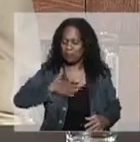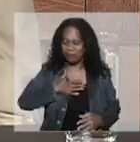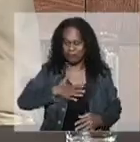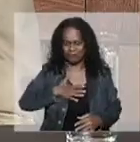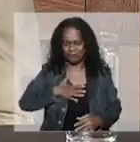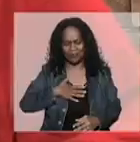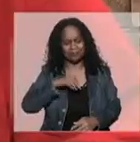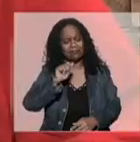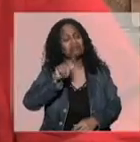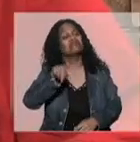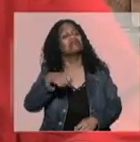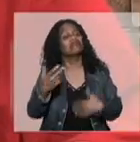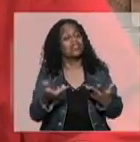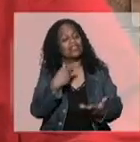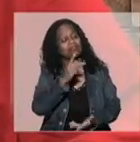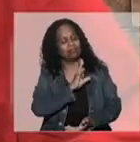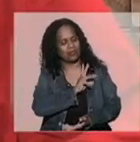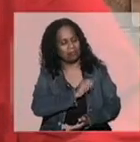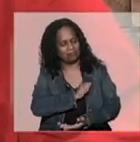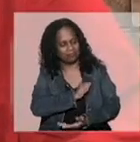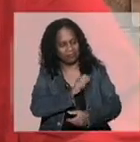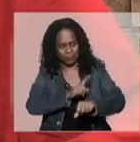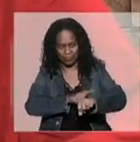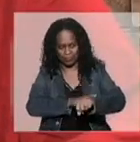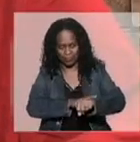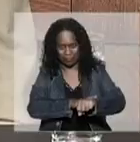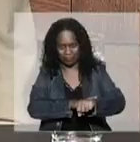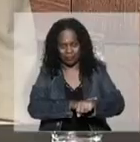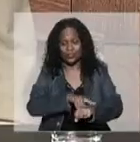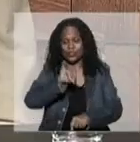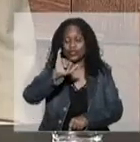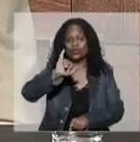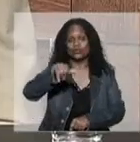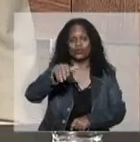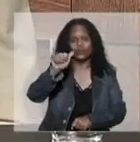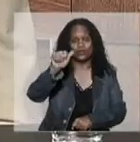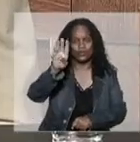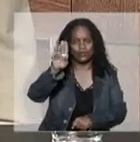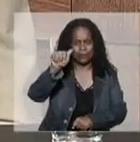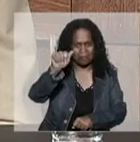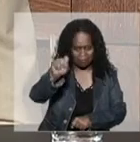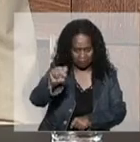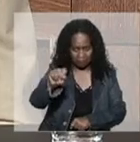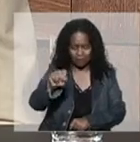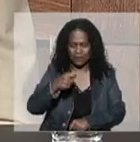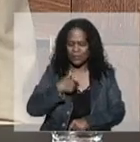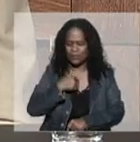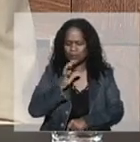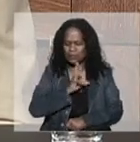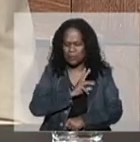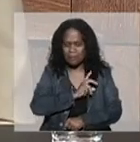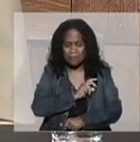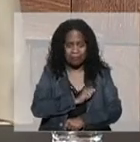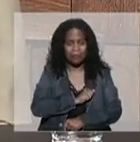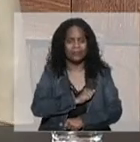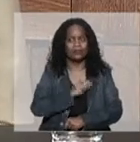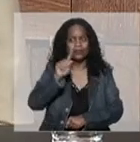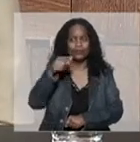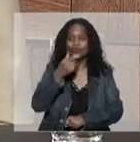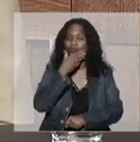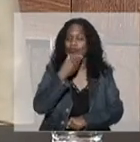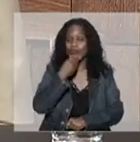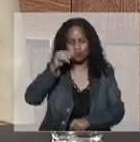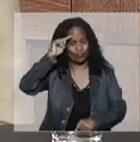mesmo. Quem eram teus apaixonados da época? Tinha o Jota da Luz e o Jarbas, lá em Ponte Nova. O Arlindo Abreu, também, que era